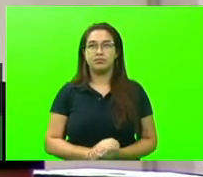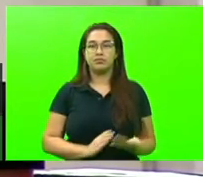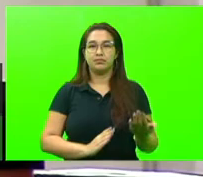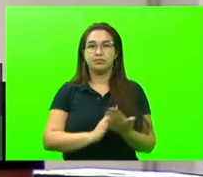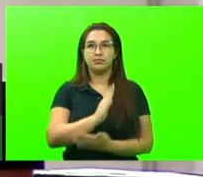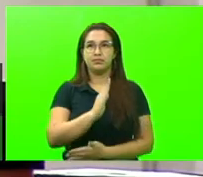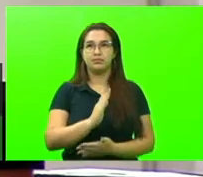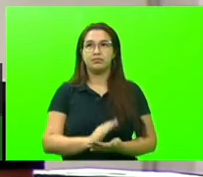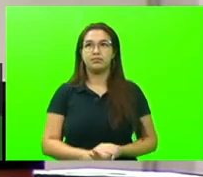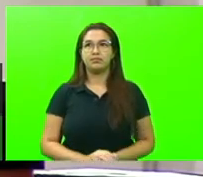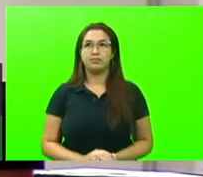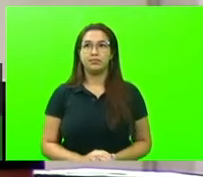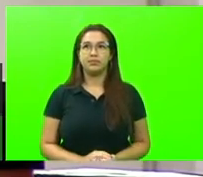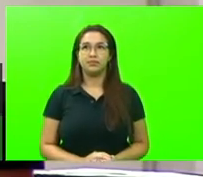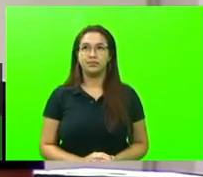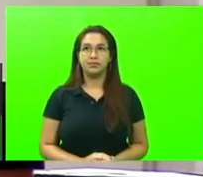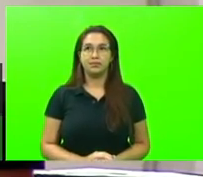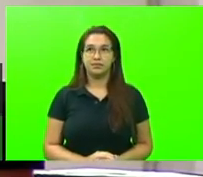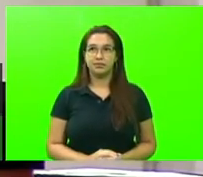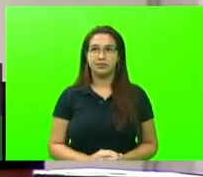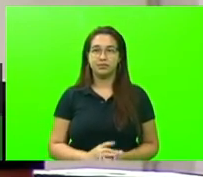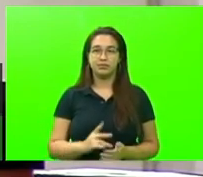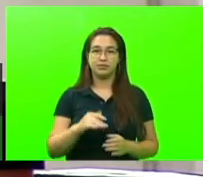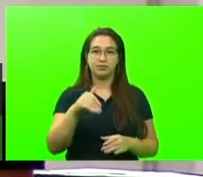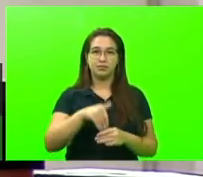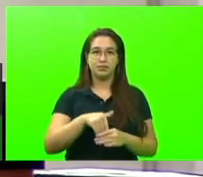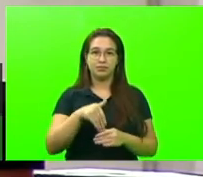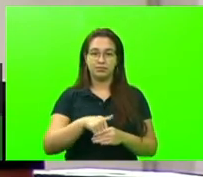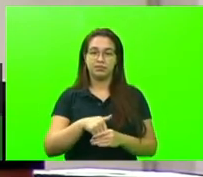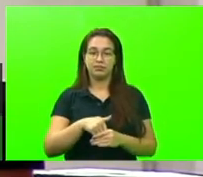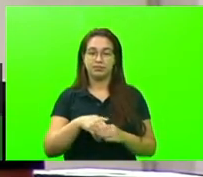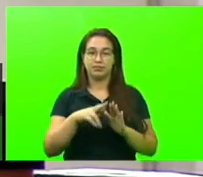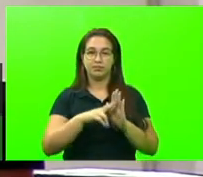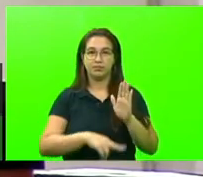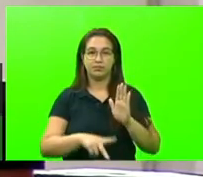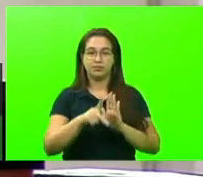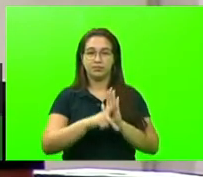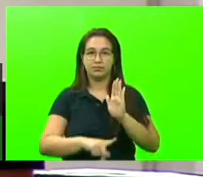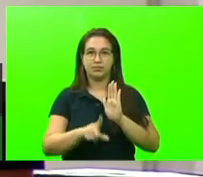aprovado. Votação da redação final, projeto de lei